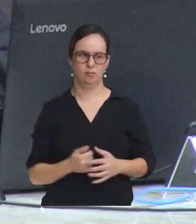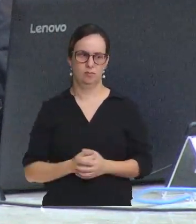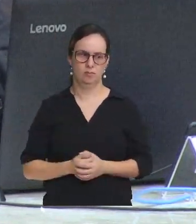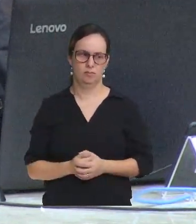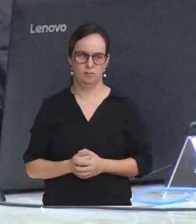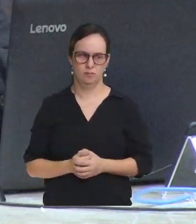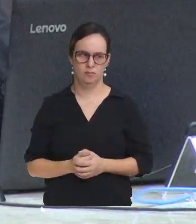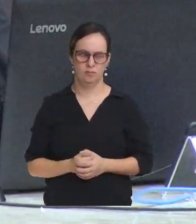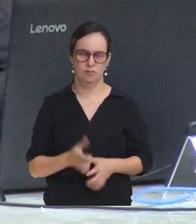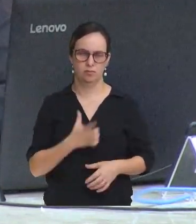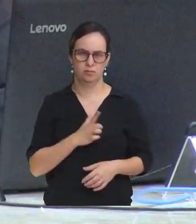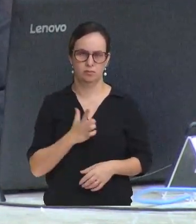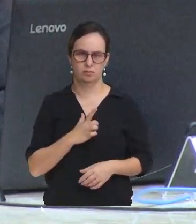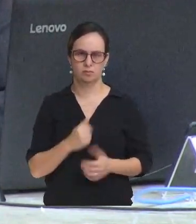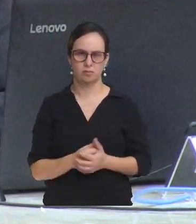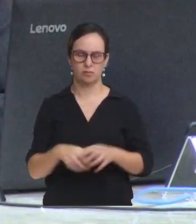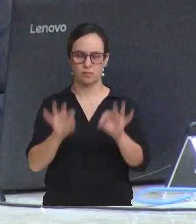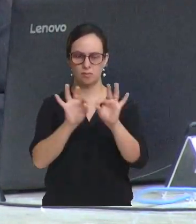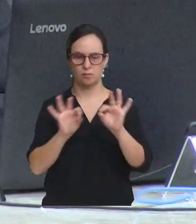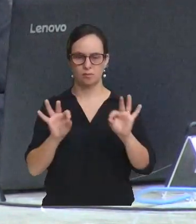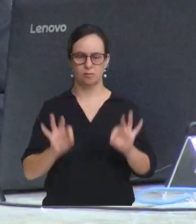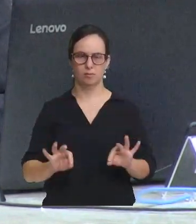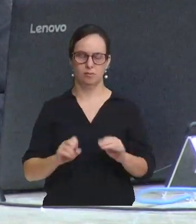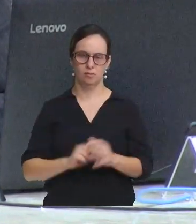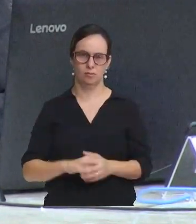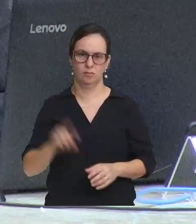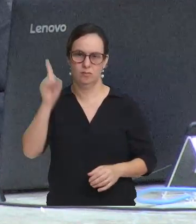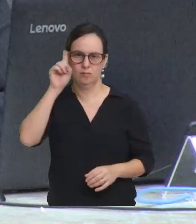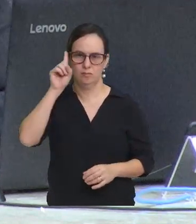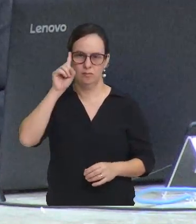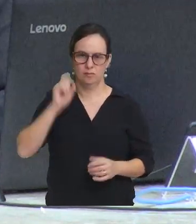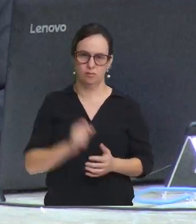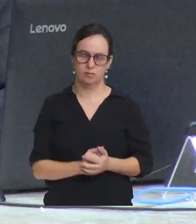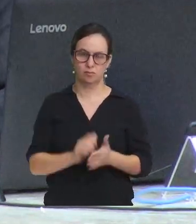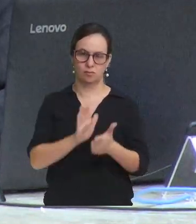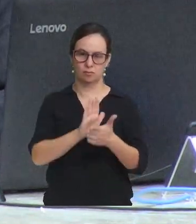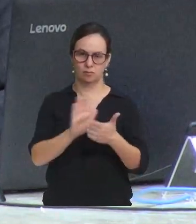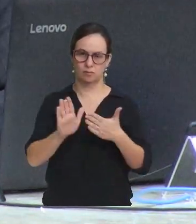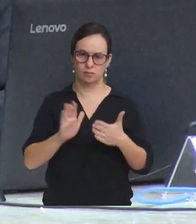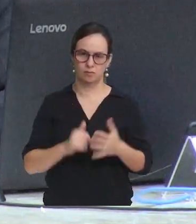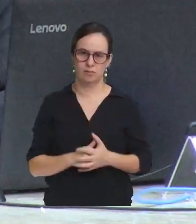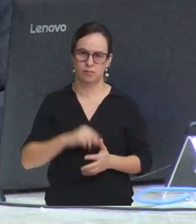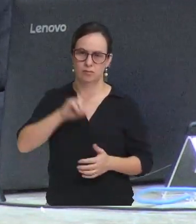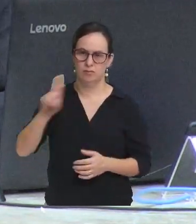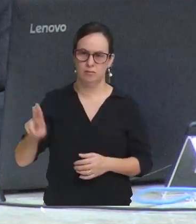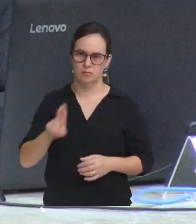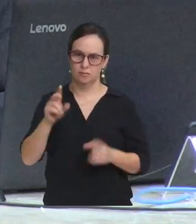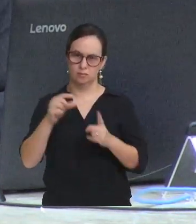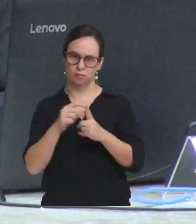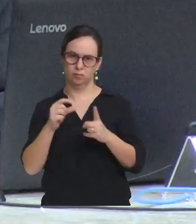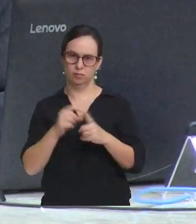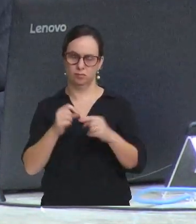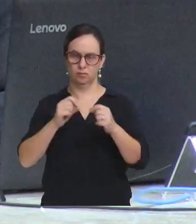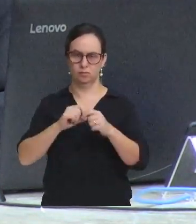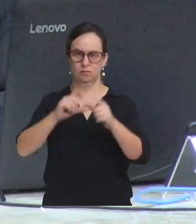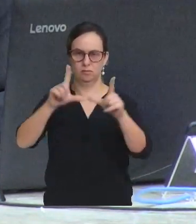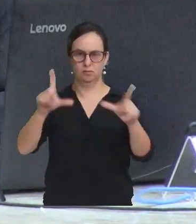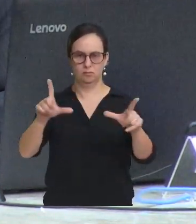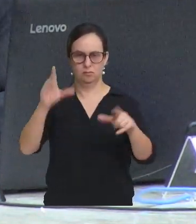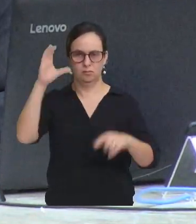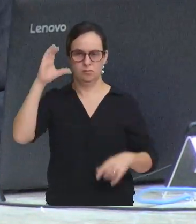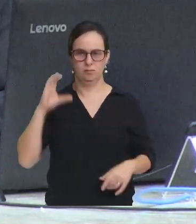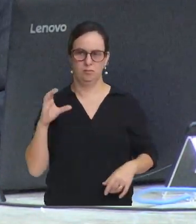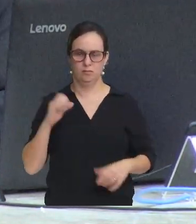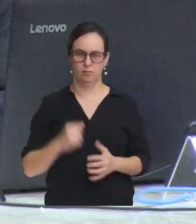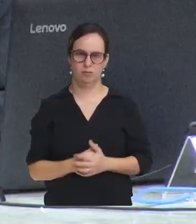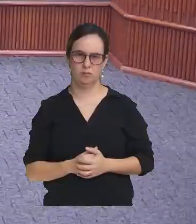Não havendo mais matéria constante na ordem do dia, nós passaríamos agora para o uso da tribuna livre por cidadãos, mas